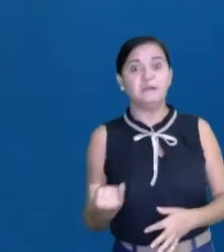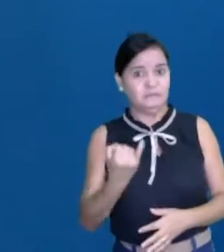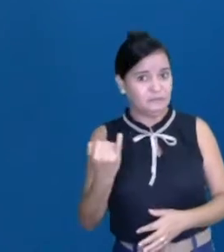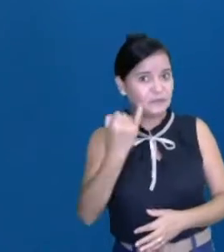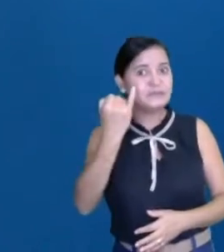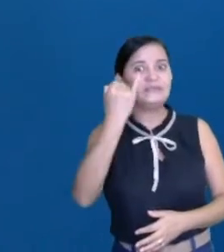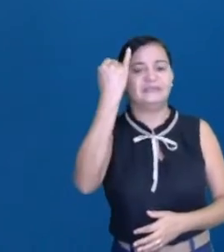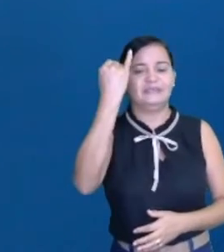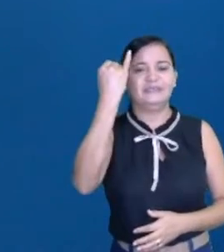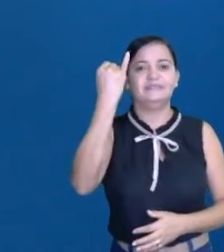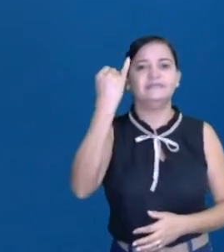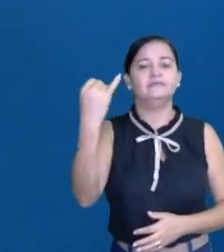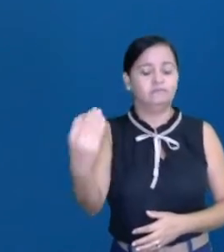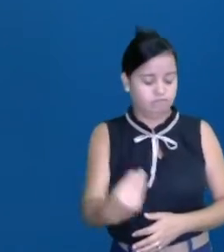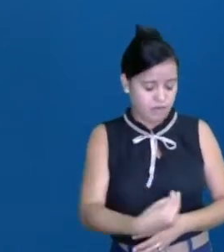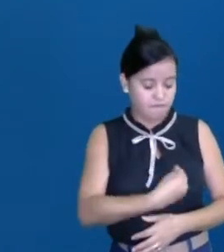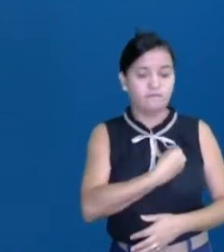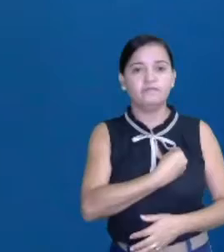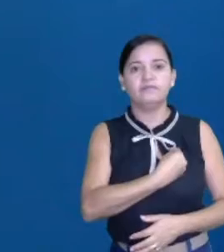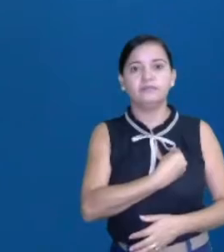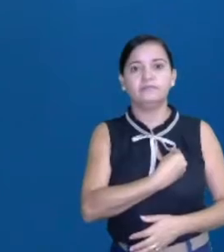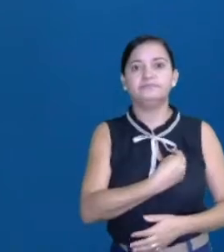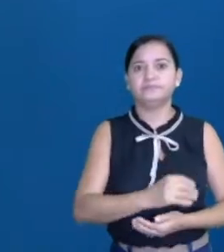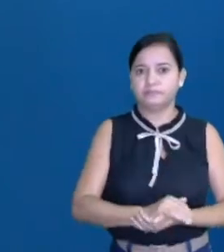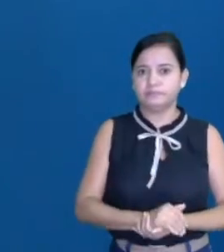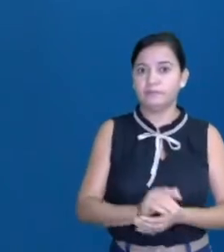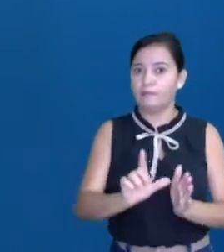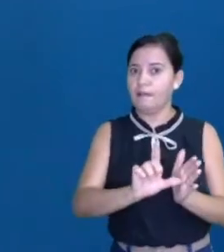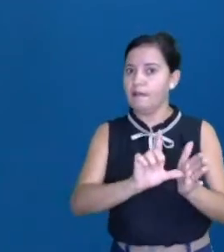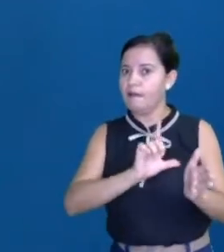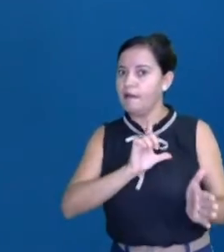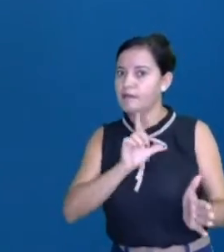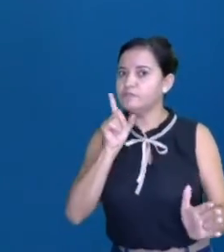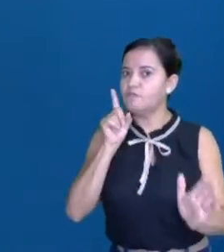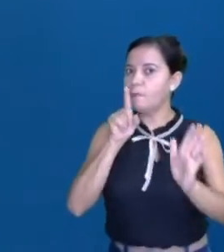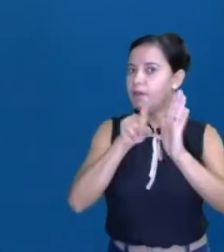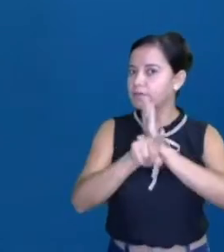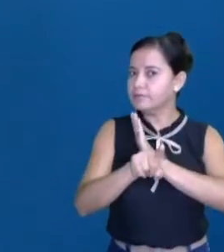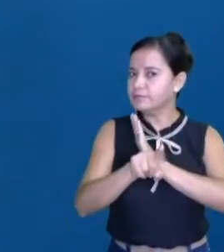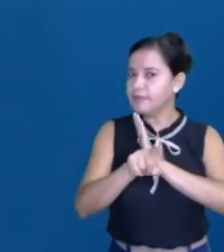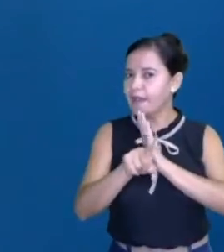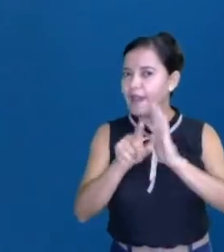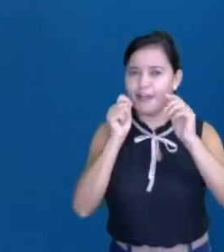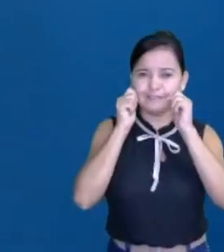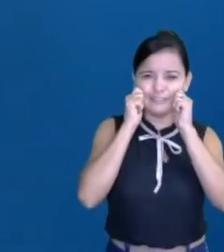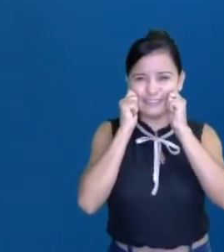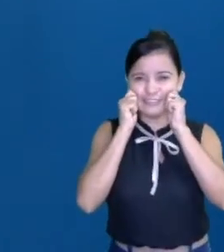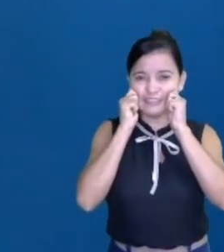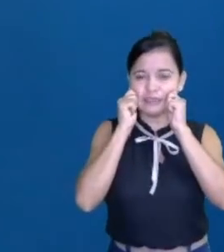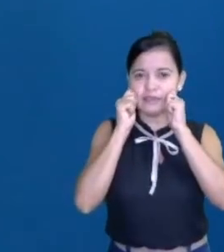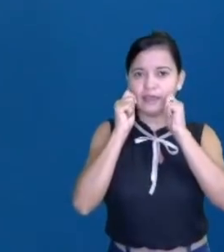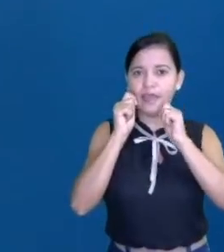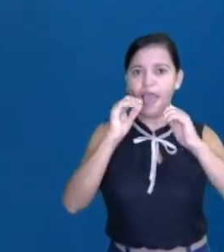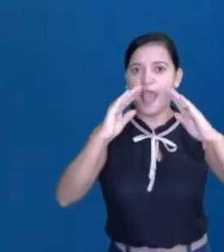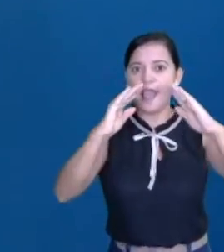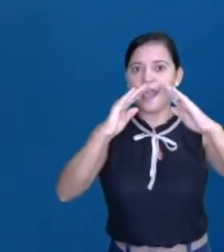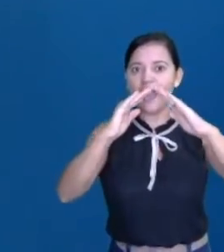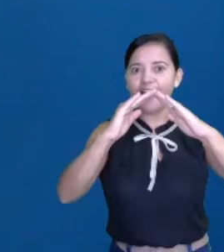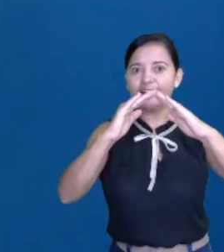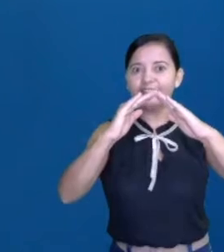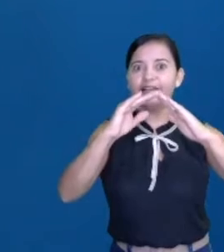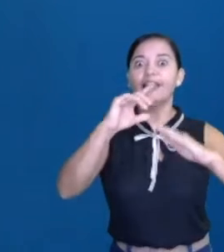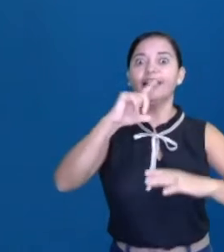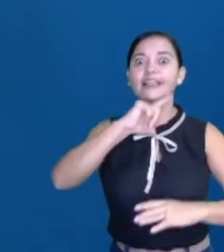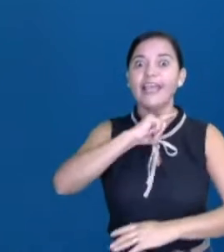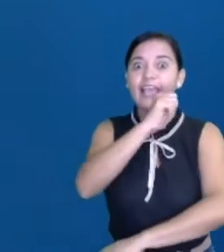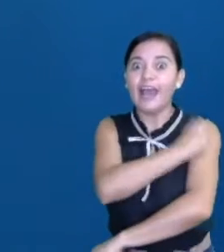importante para a nossa vida. Mas antes de qualquer movimento, vou fazer aquela perguntinha básica, fofinha, cuti-cuti. Tem aluno aí?